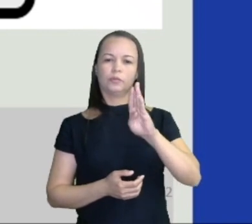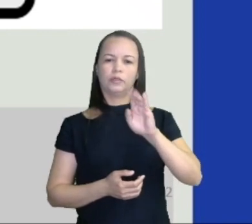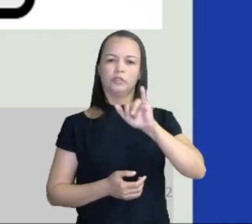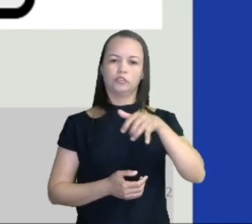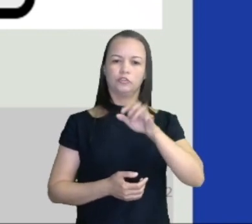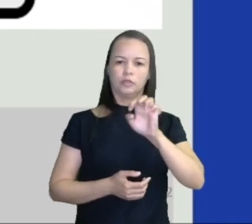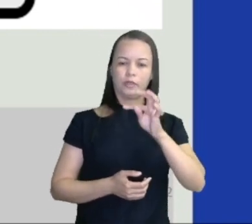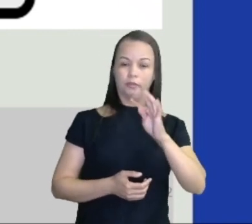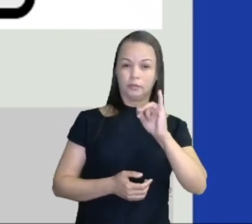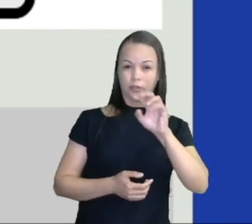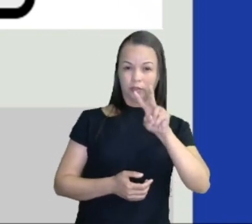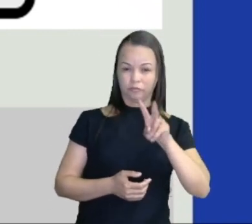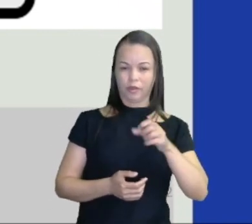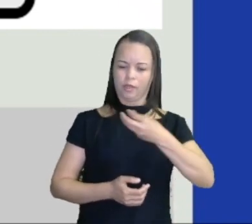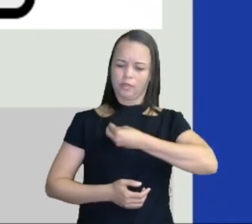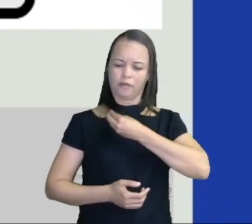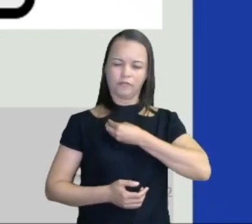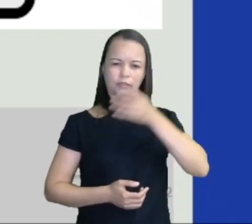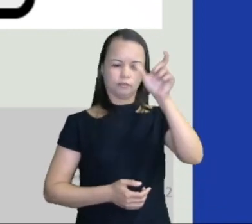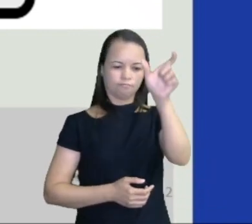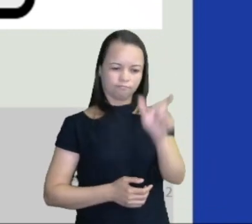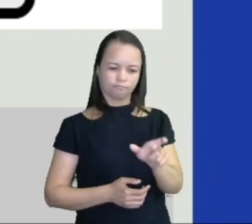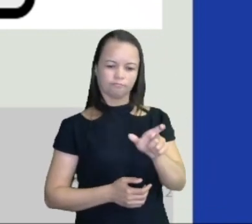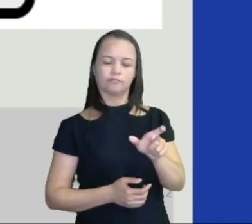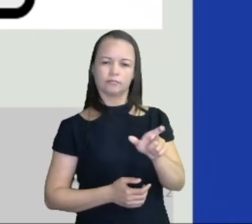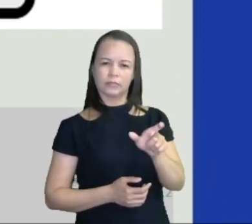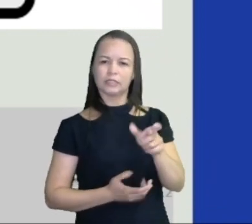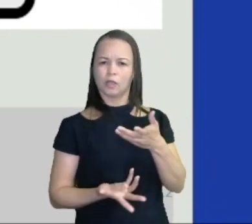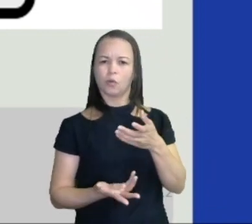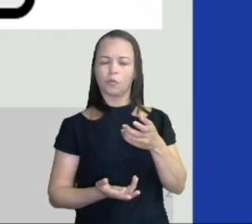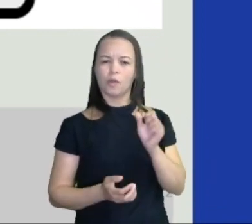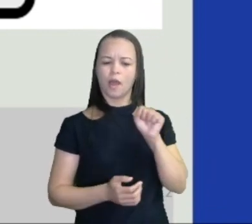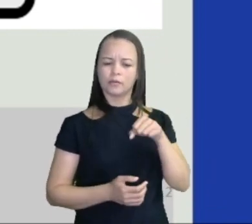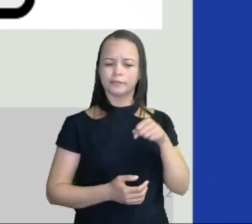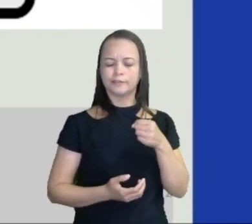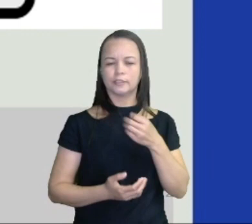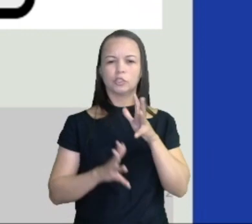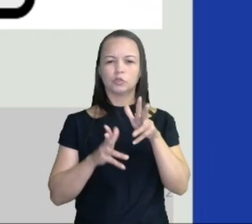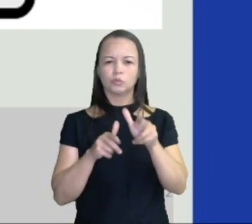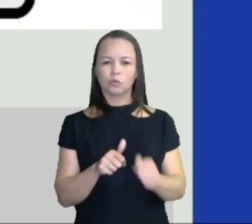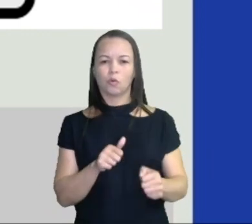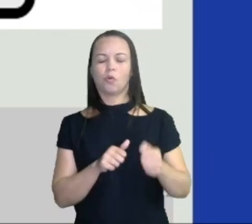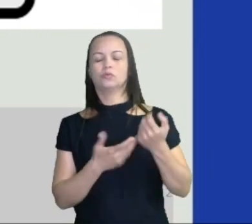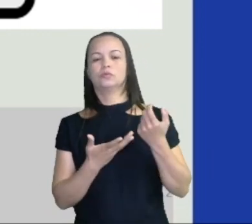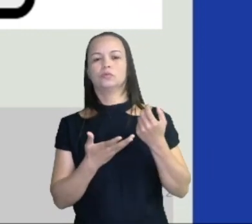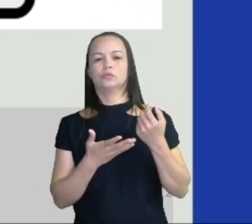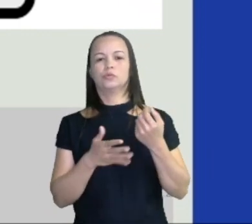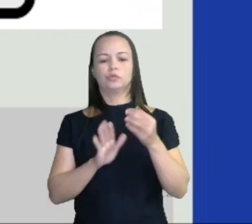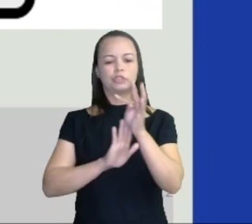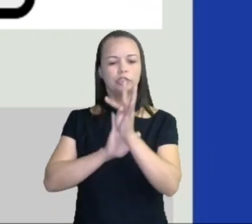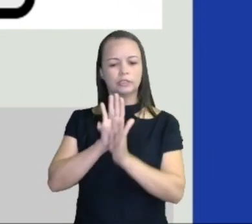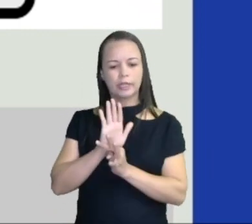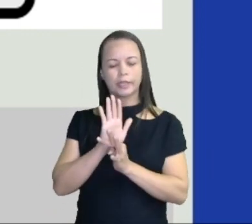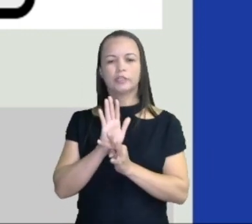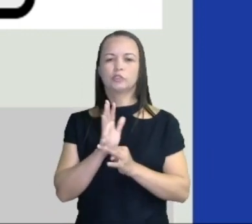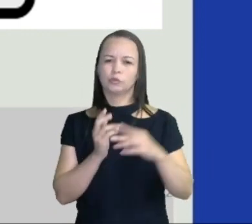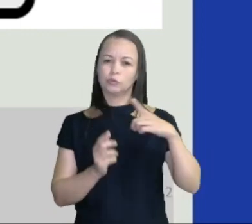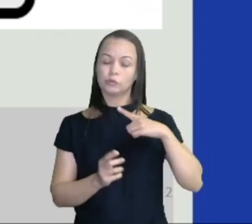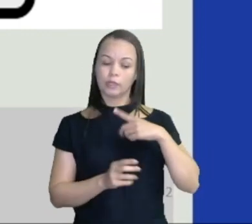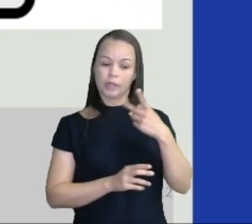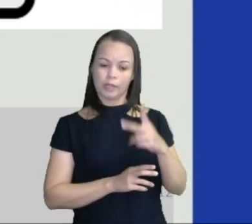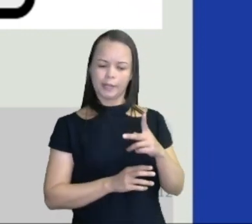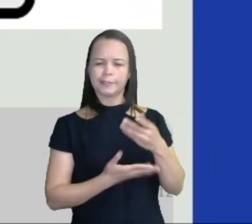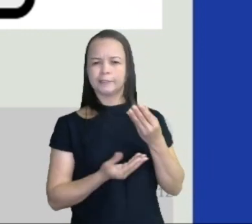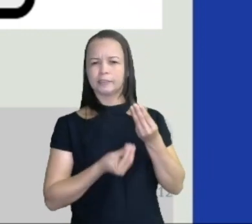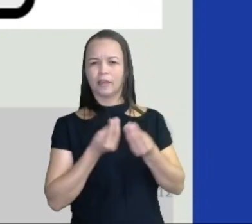indivíduo. Assim, todo texto possui uma função, ao qual interfere